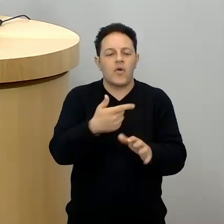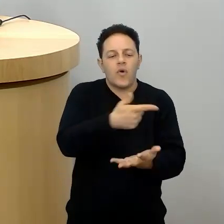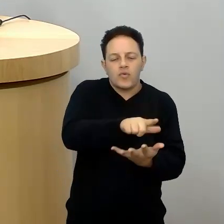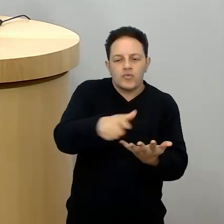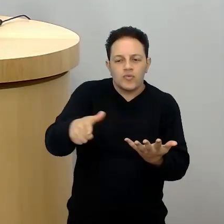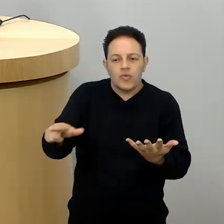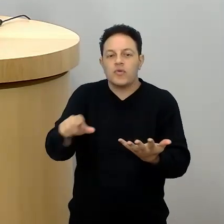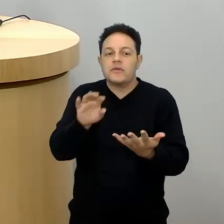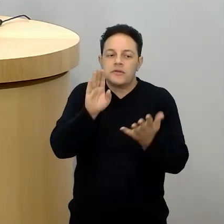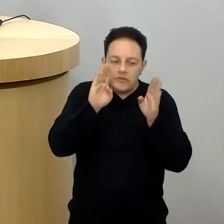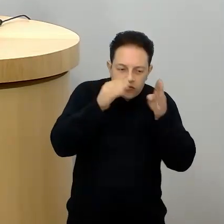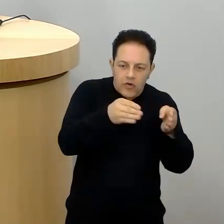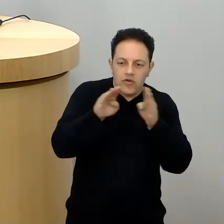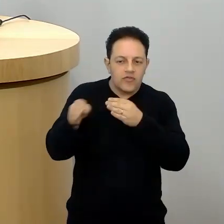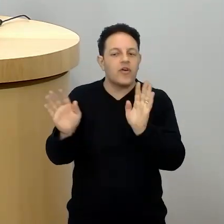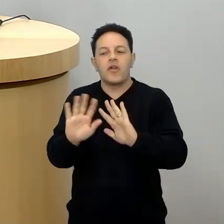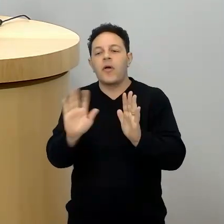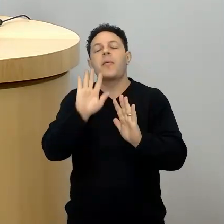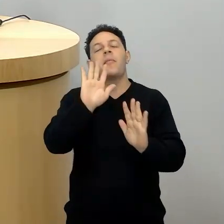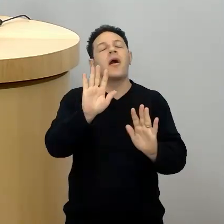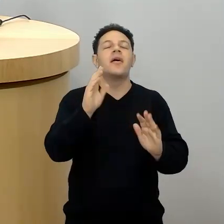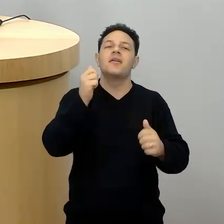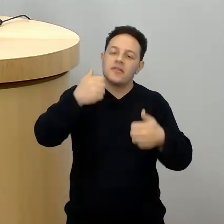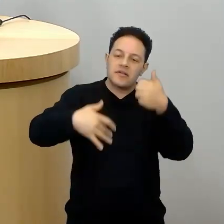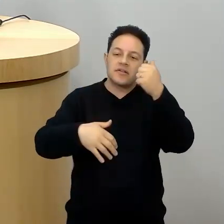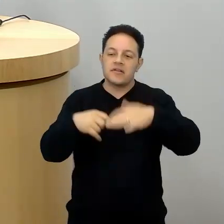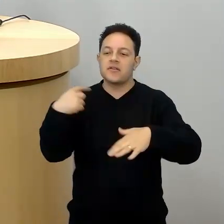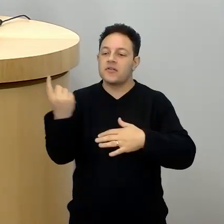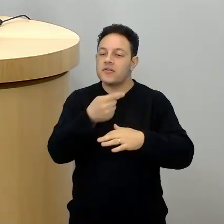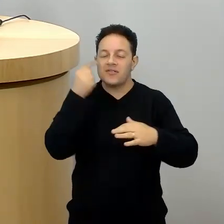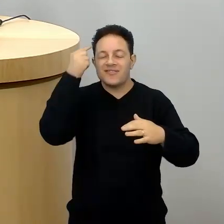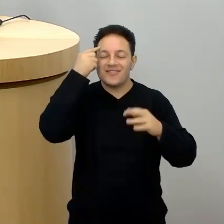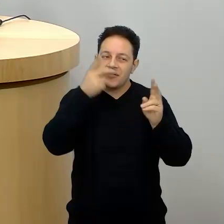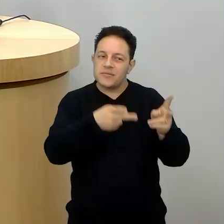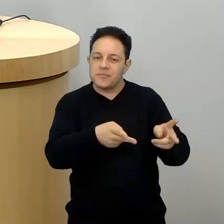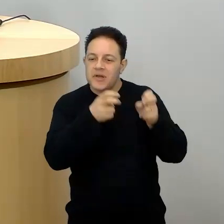outros componentes, mas um olhar para